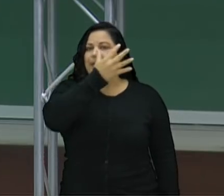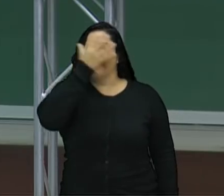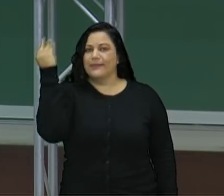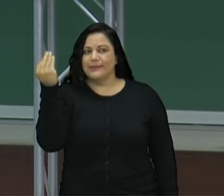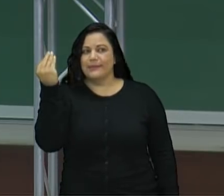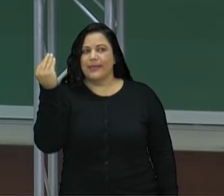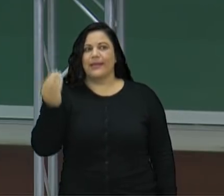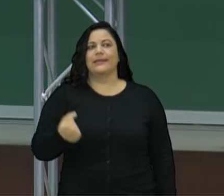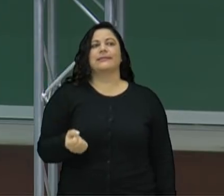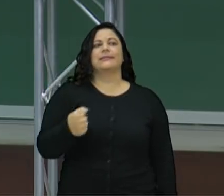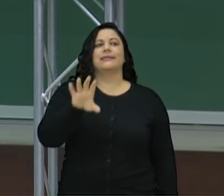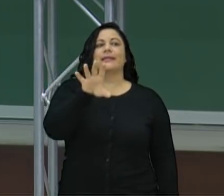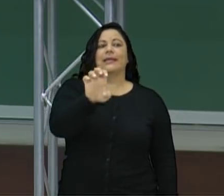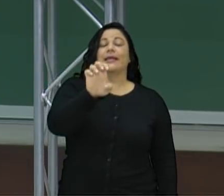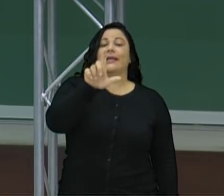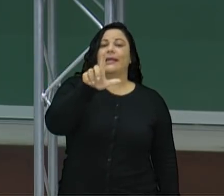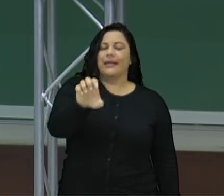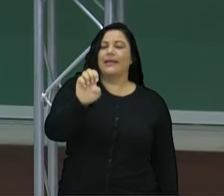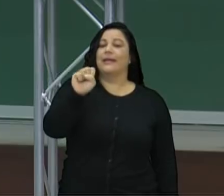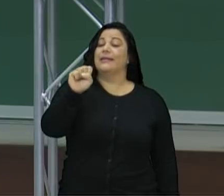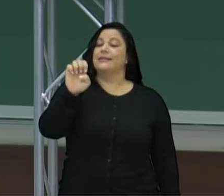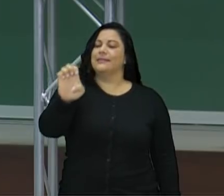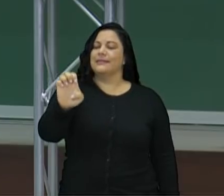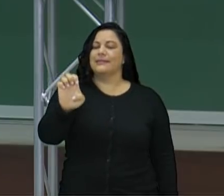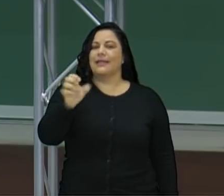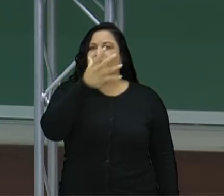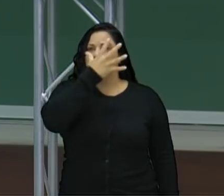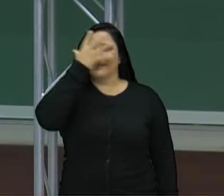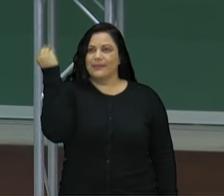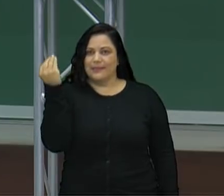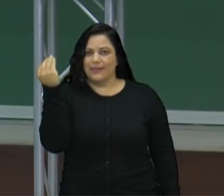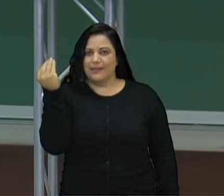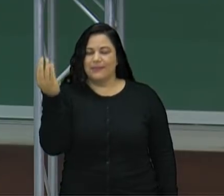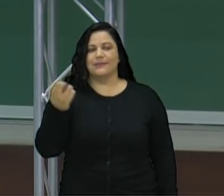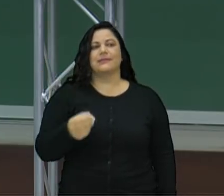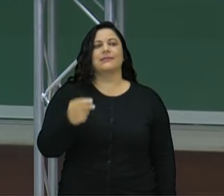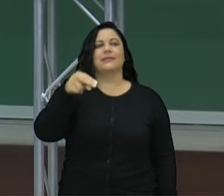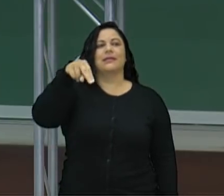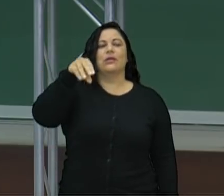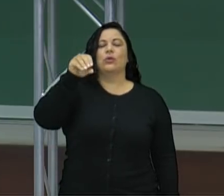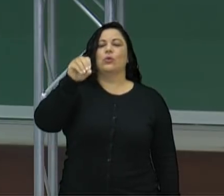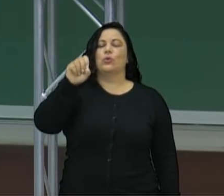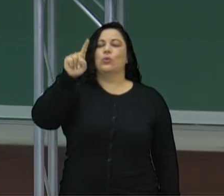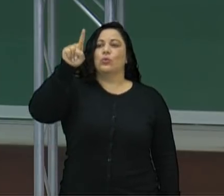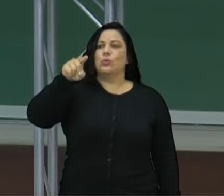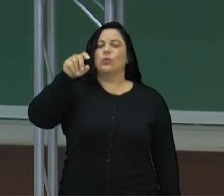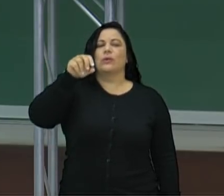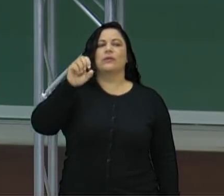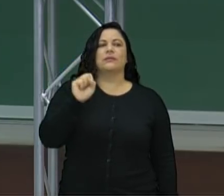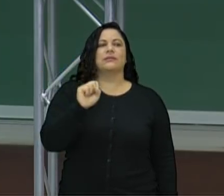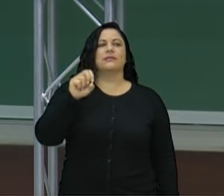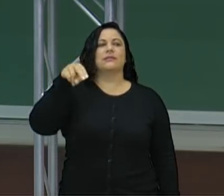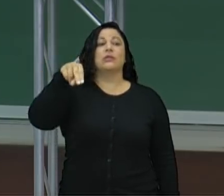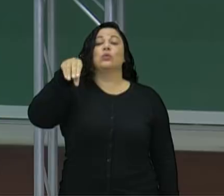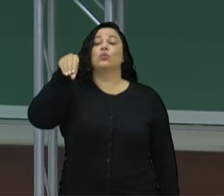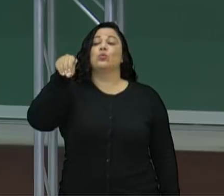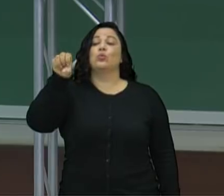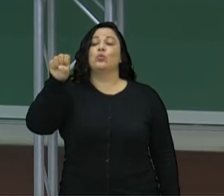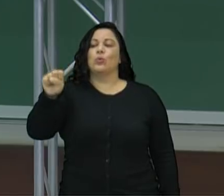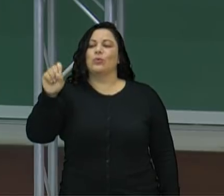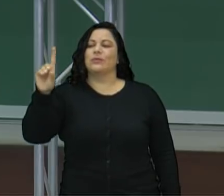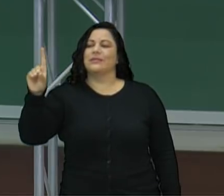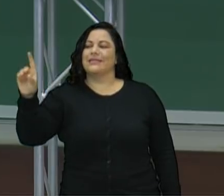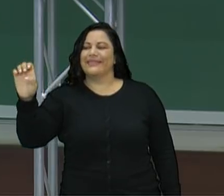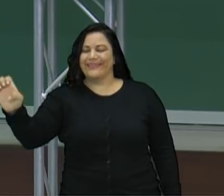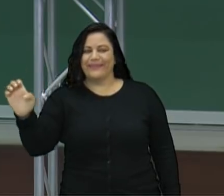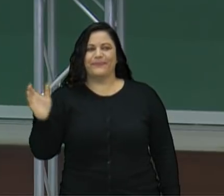né? Ele se esquece. Nós nos esquecemos de alguma